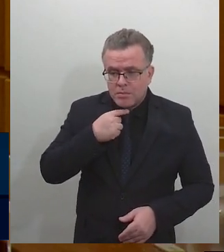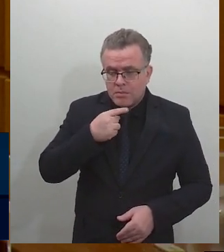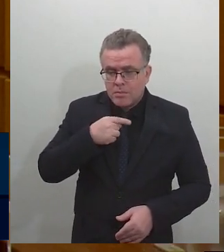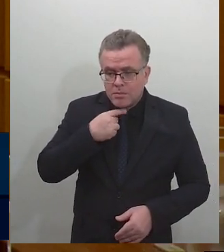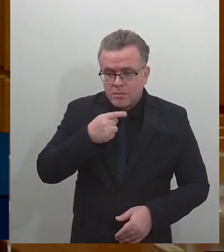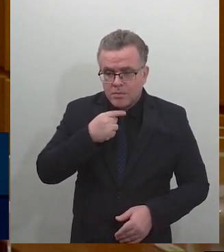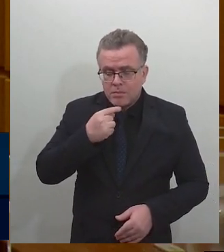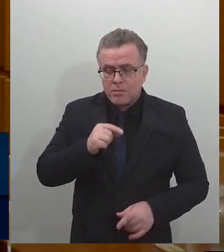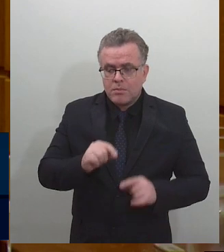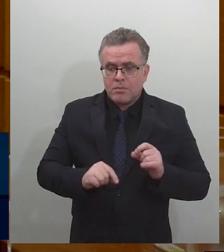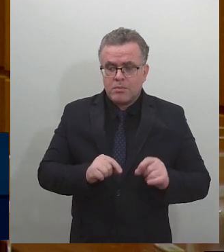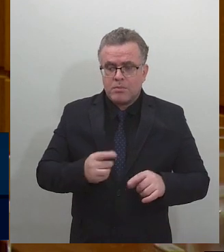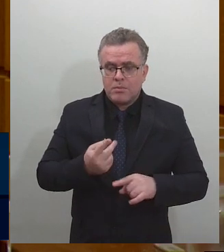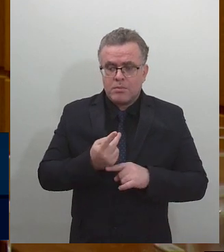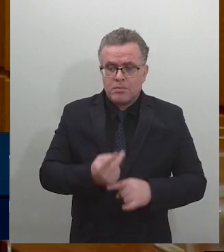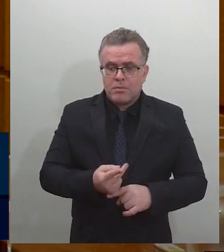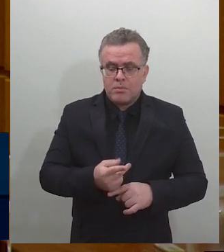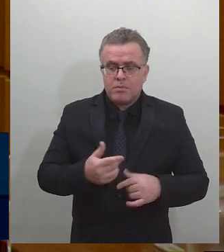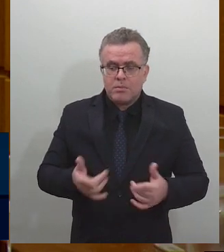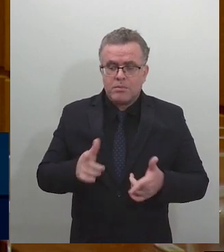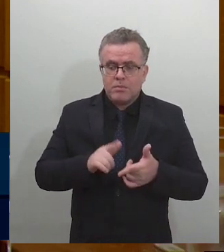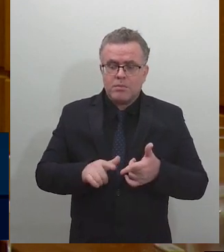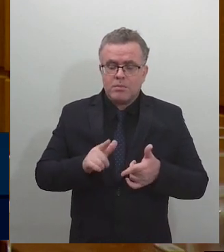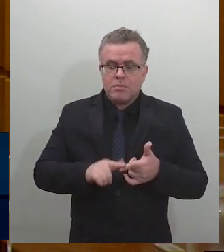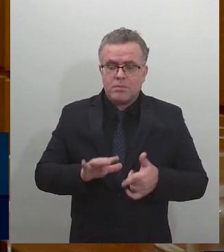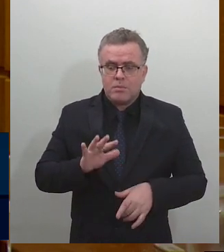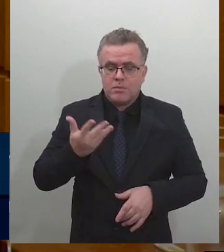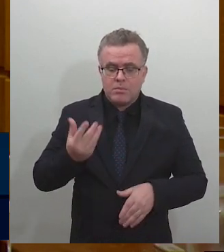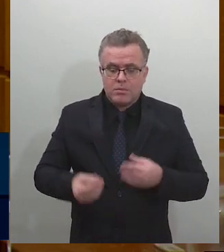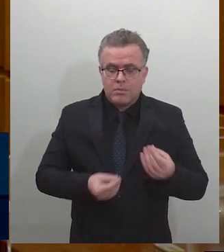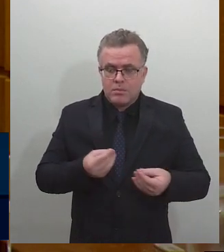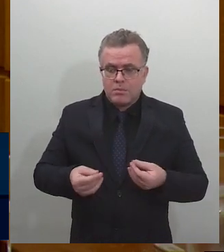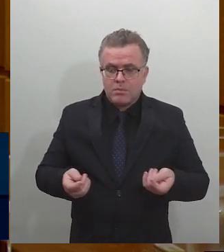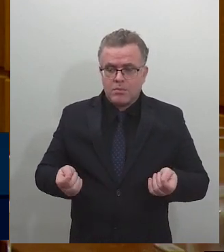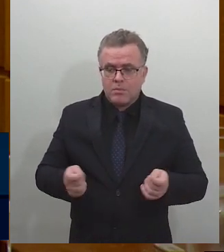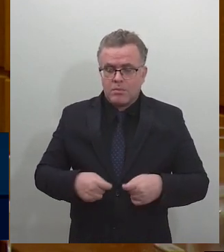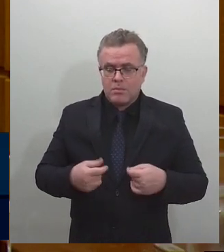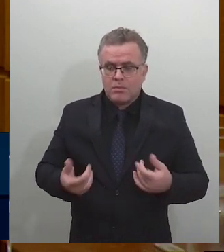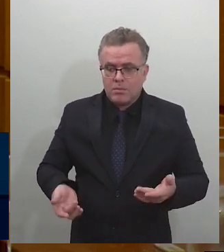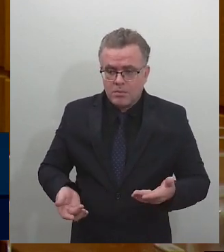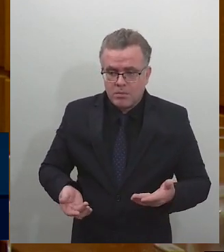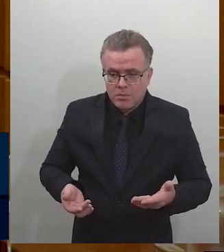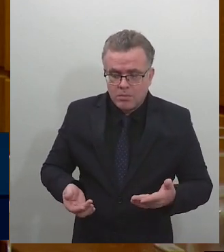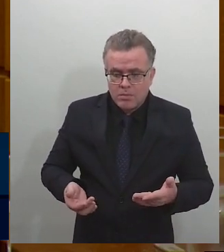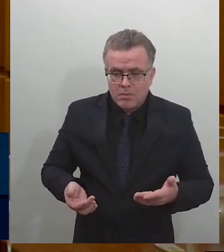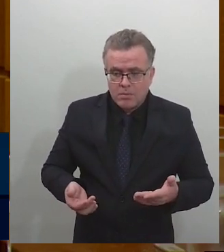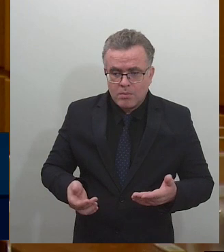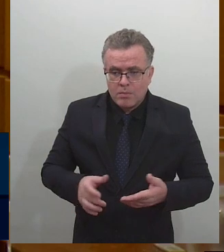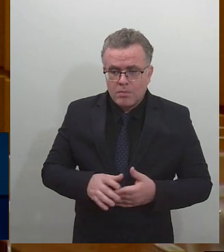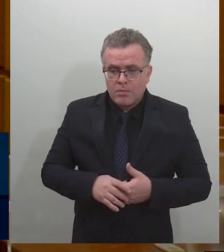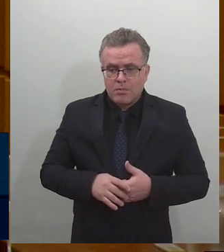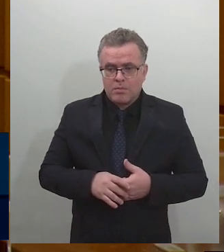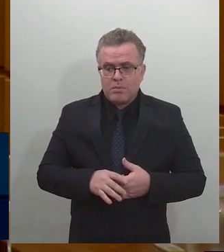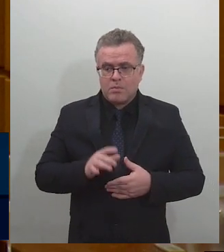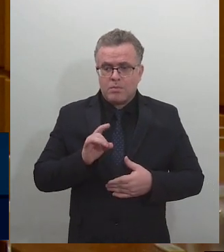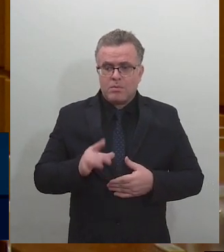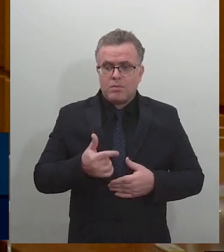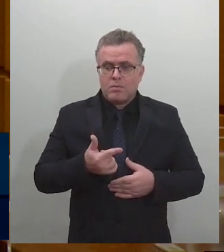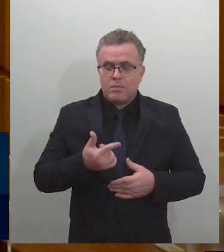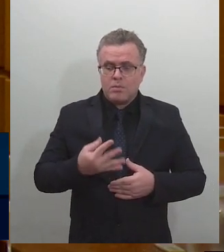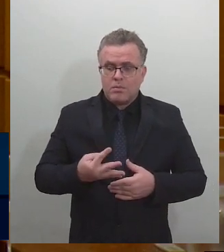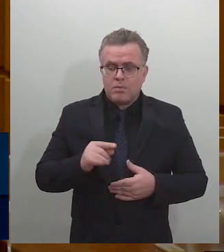problema que precisamos enfrentar é o déficit na notificação dos casos. Apenas 24,6% dos pacientes com